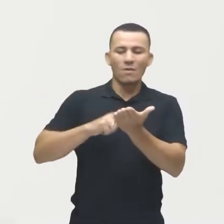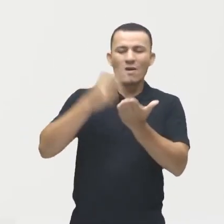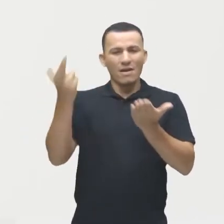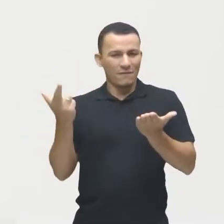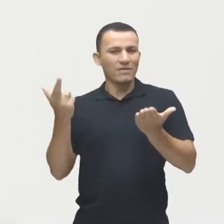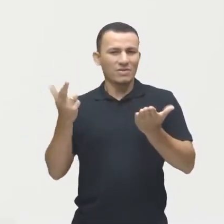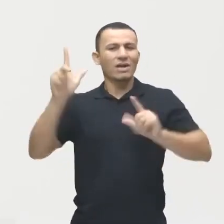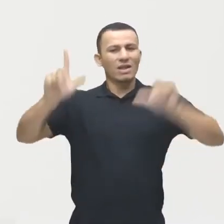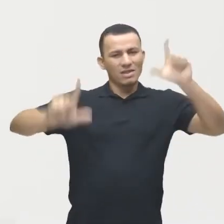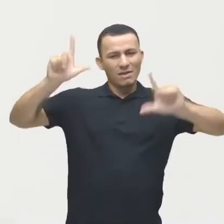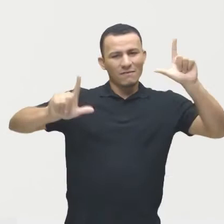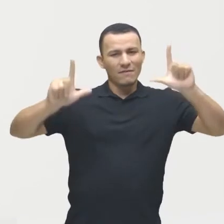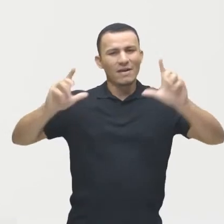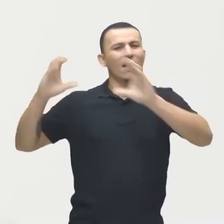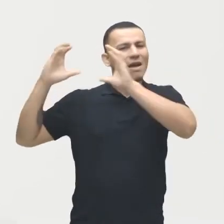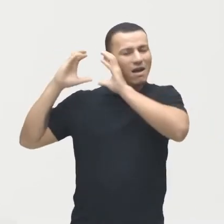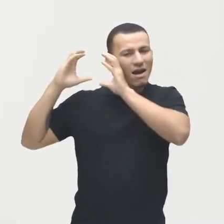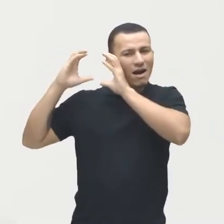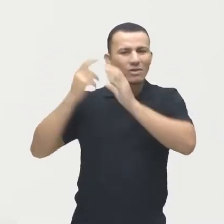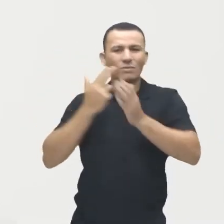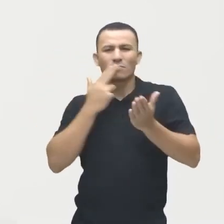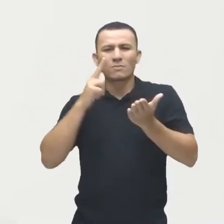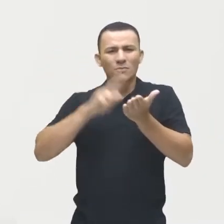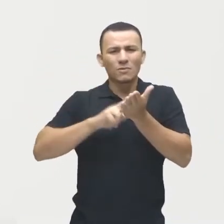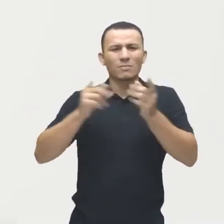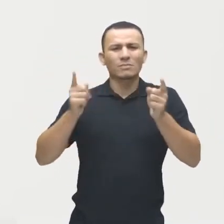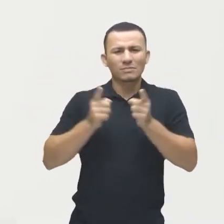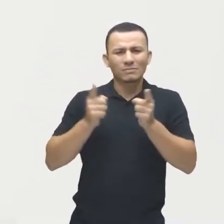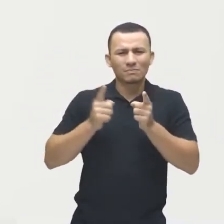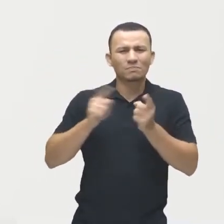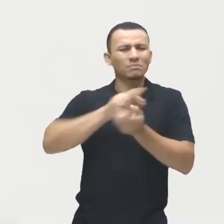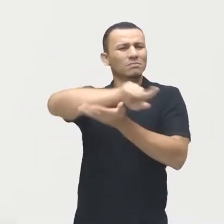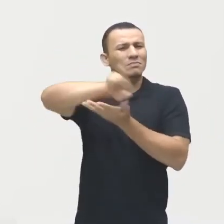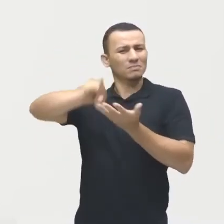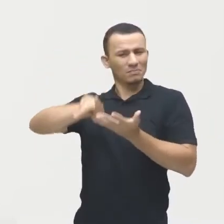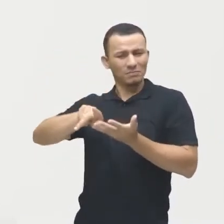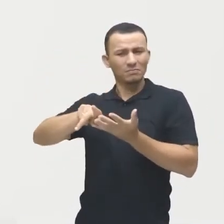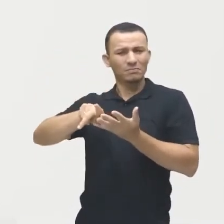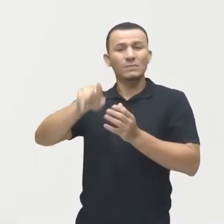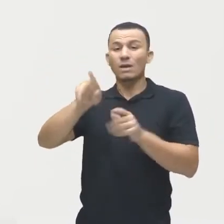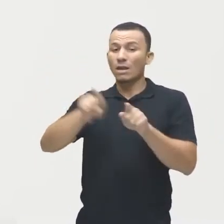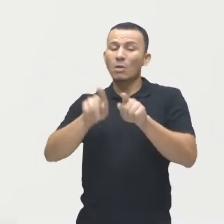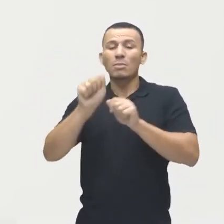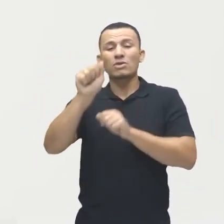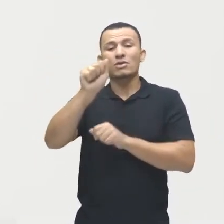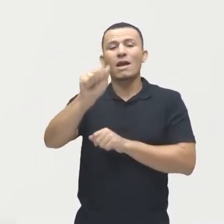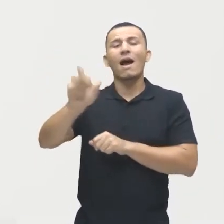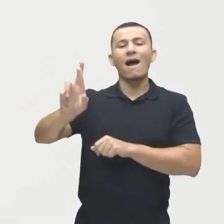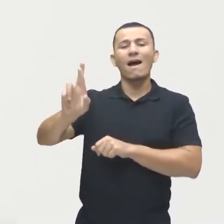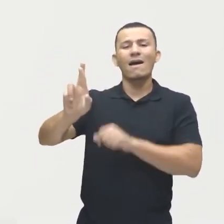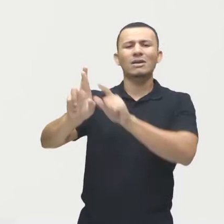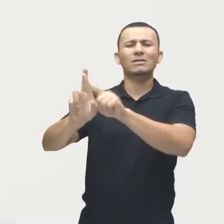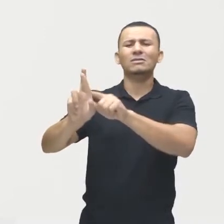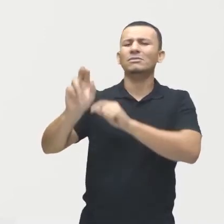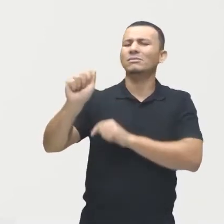TV, rádio, folheto, folder e até o próprio ar. Como assim, professora? Se vocês estão